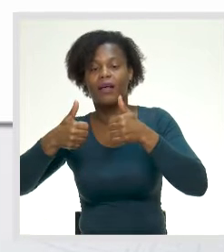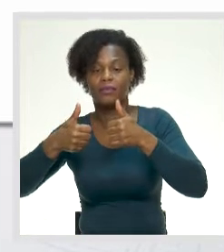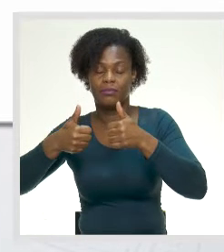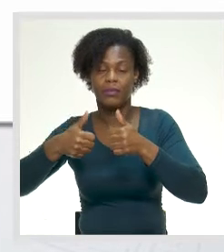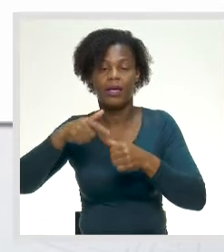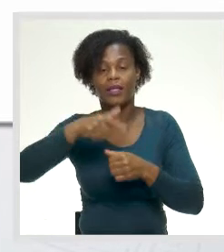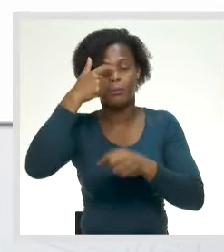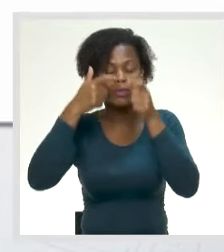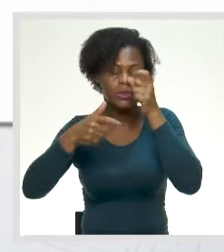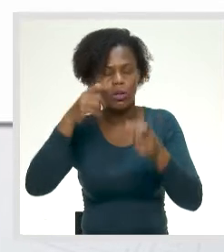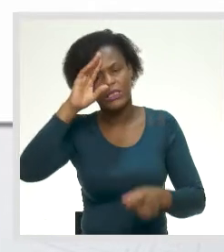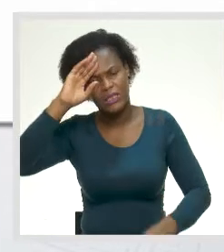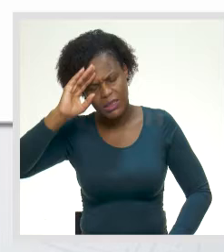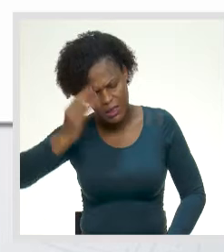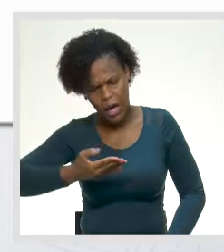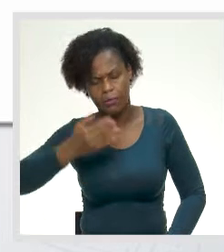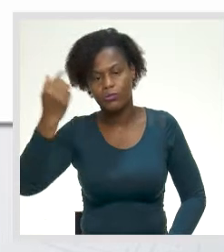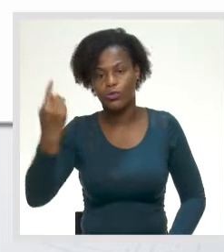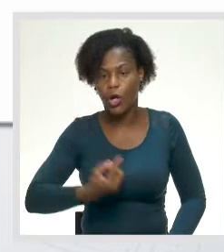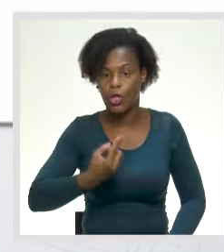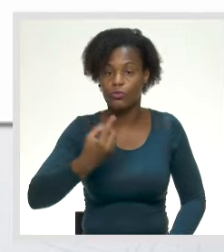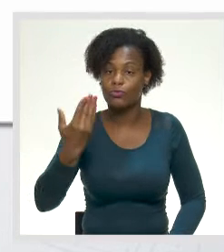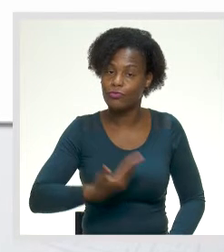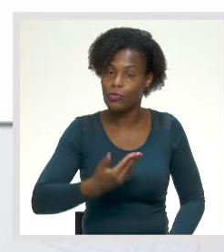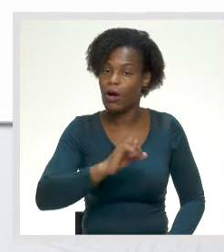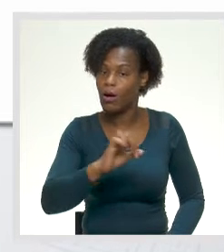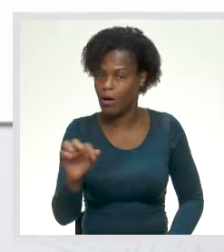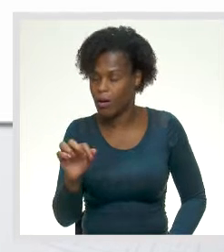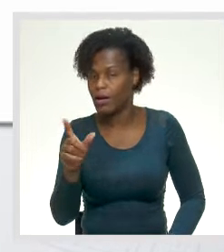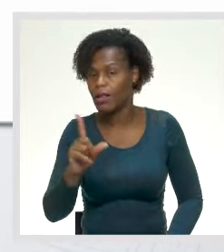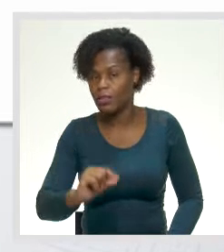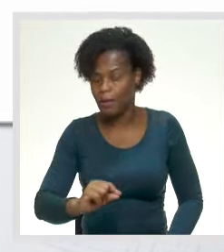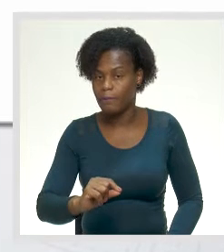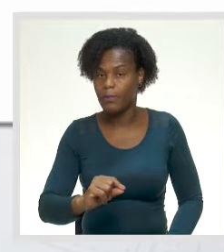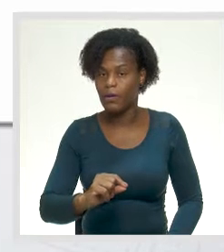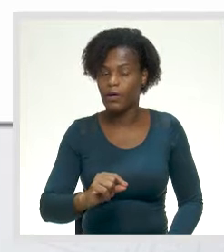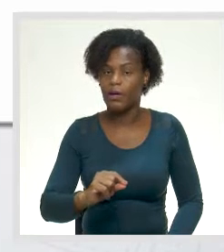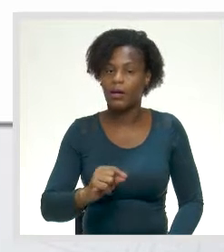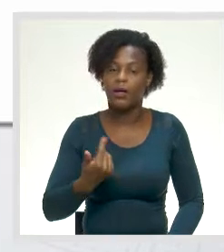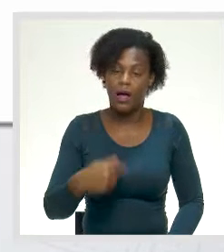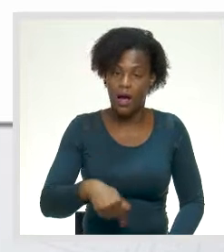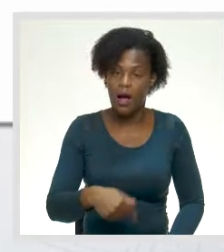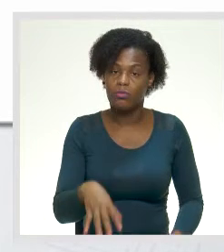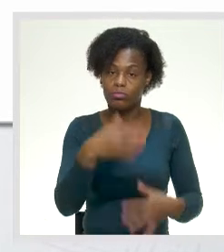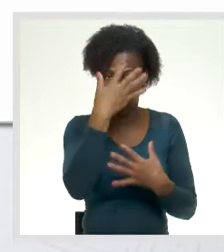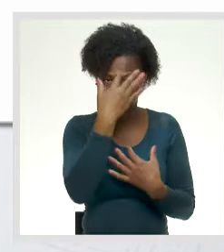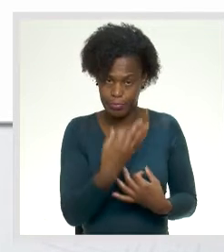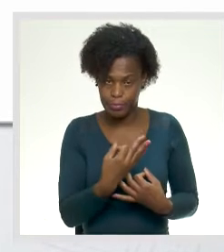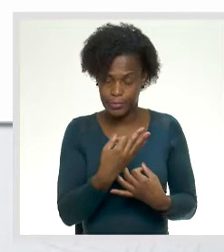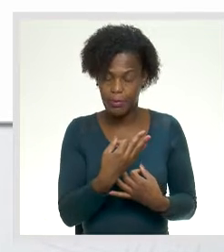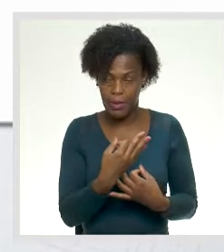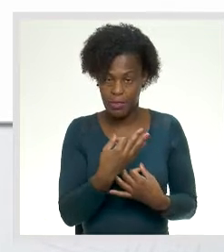Este cidadão é consciente dos seus direitos e deveres e é patenteador de um